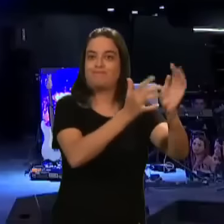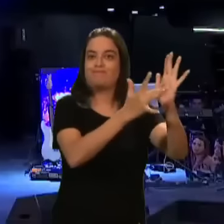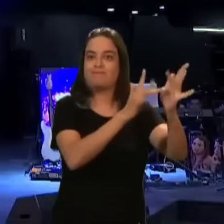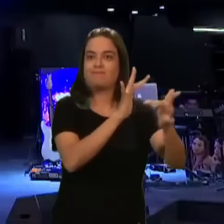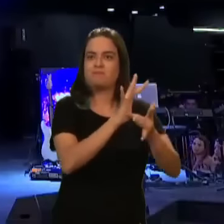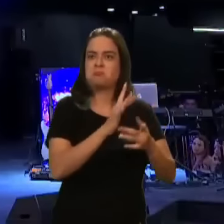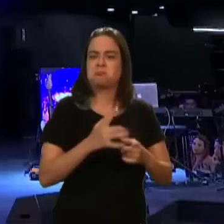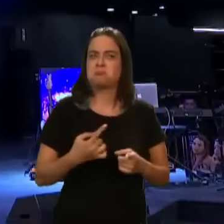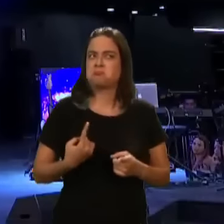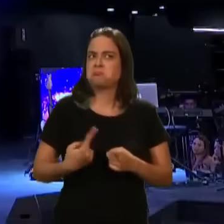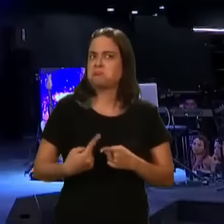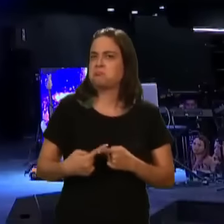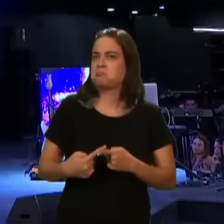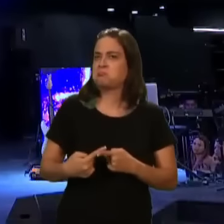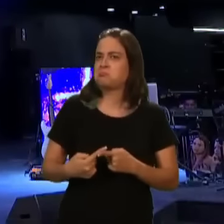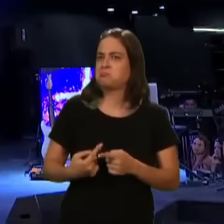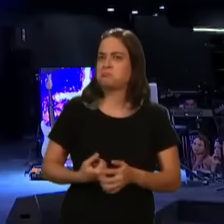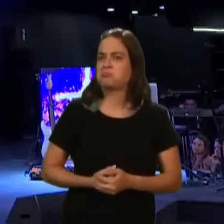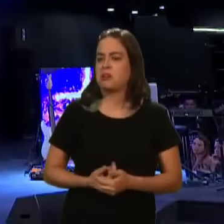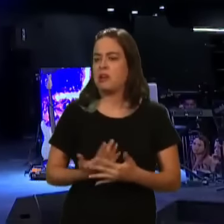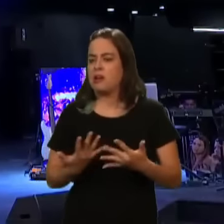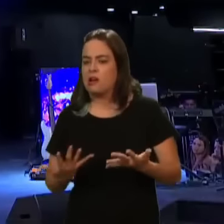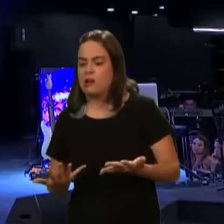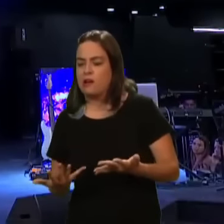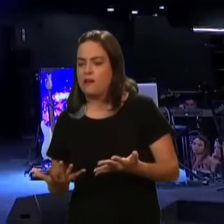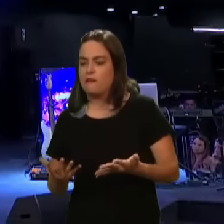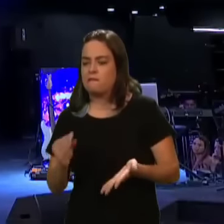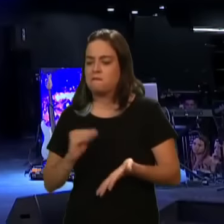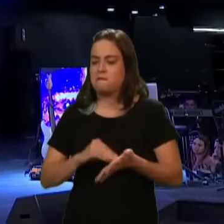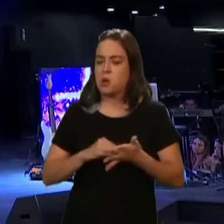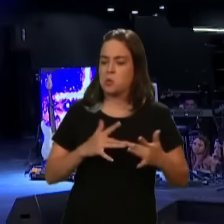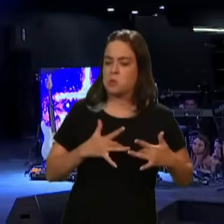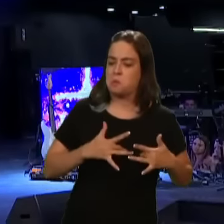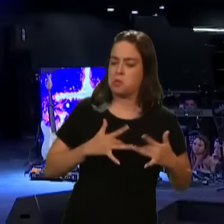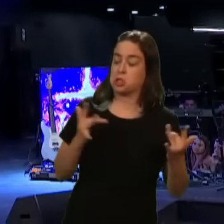Por quê, gente? Será que é por falta de compaixão?